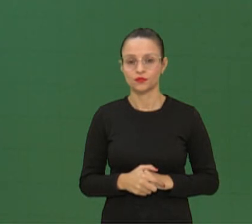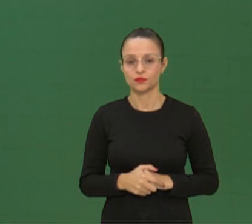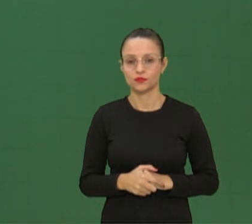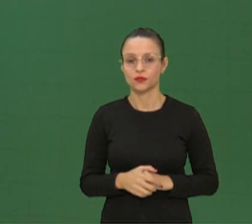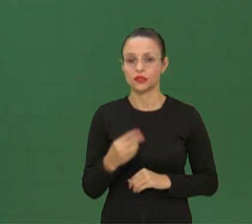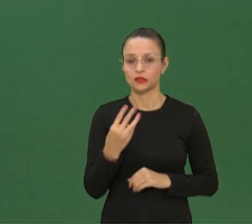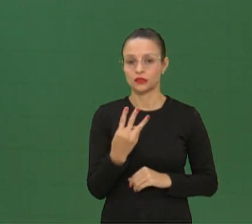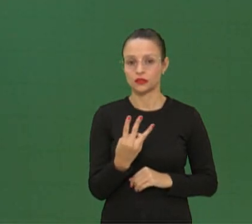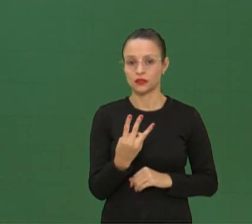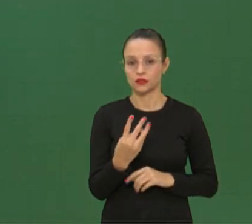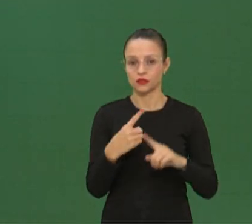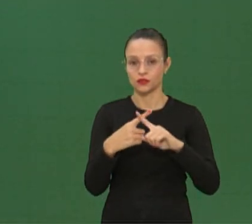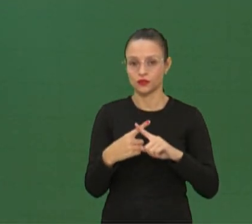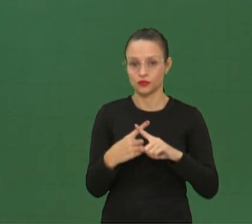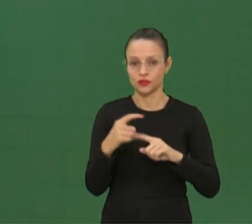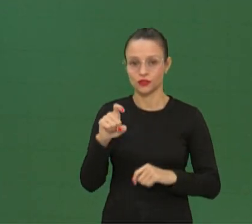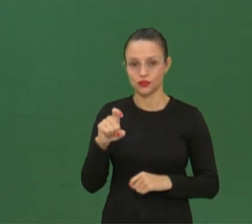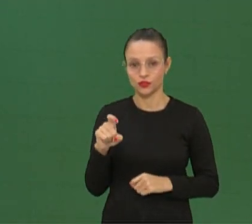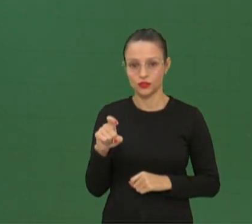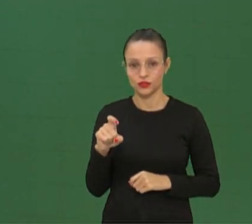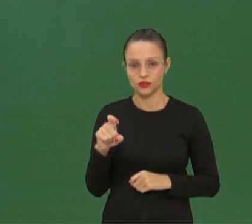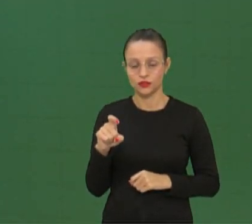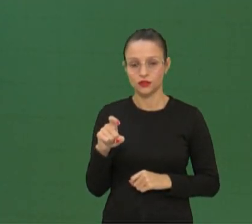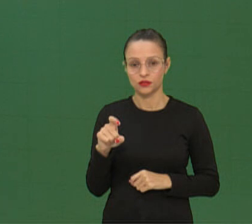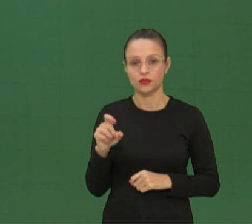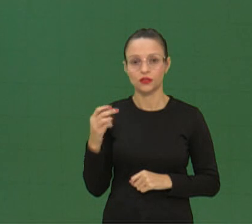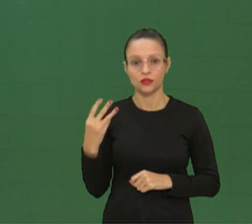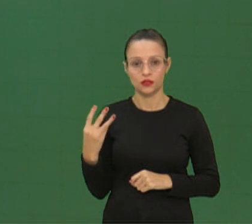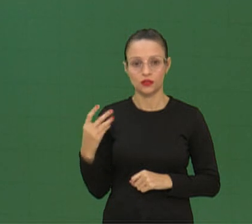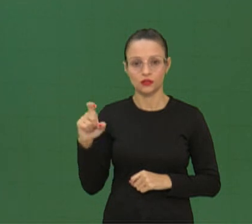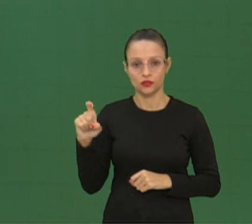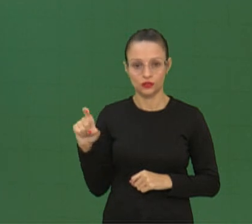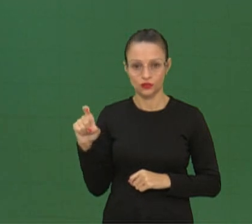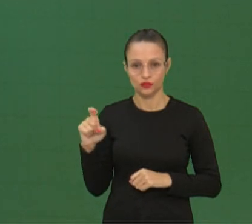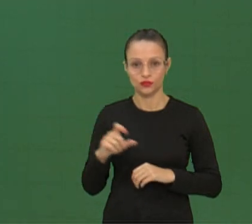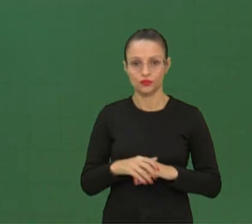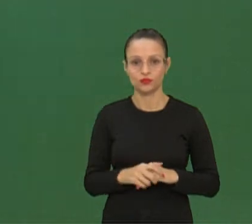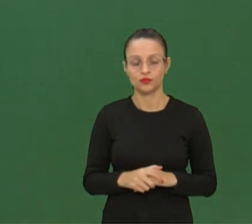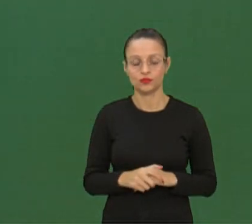E 3 vezes o x, 3x.